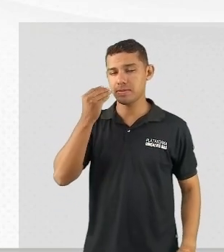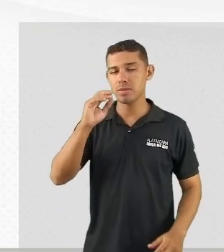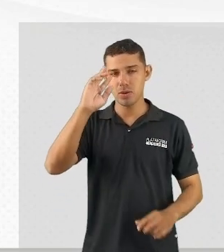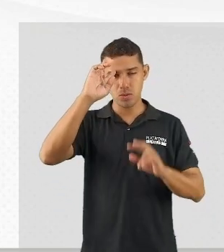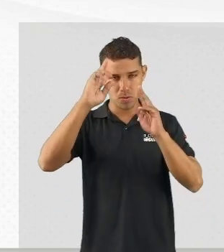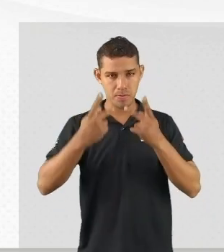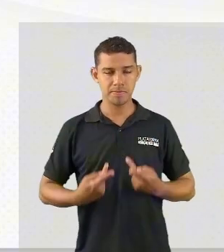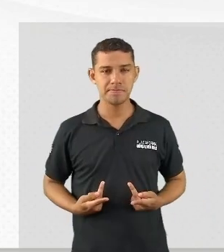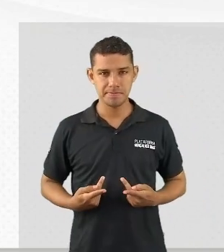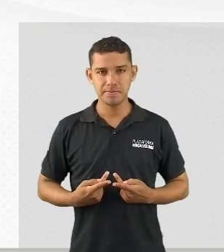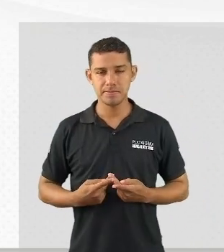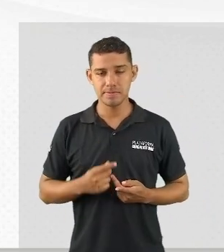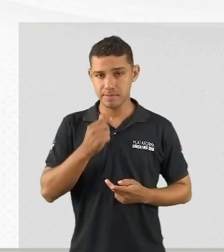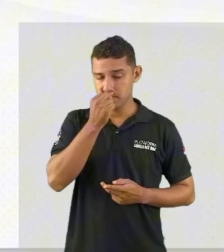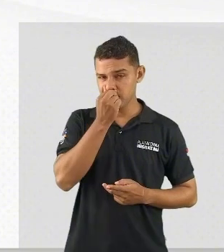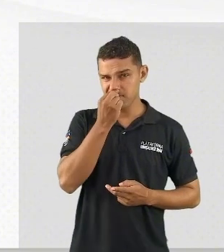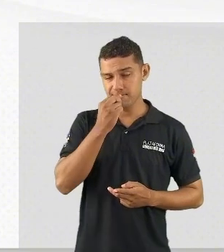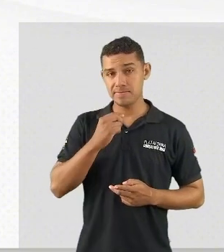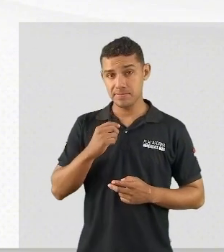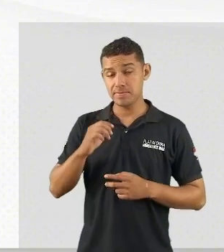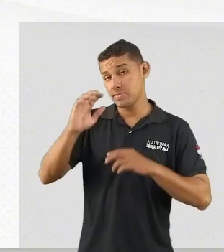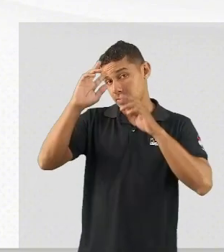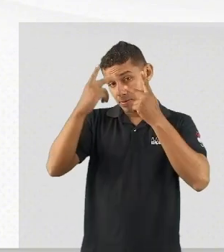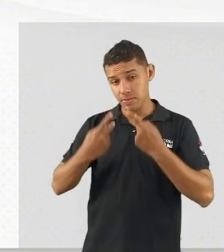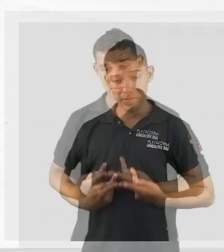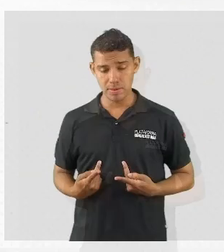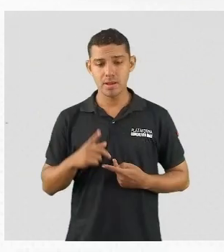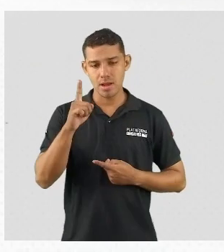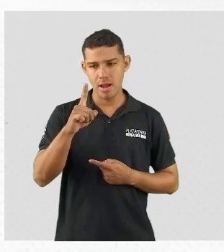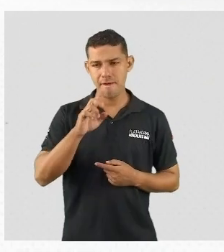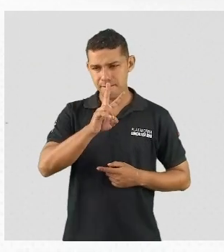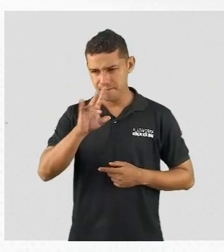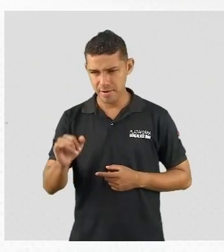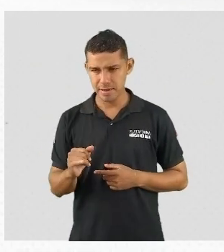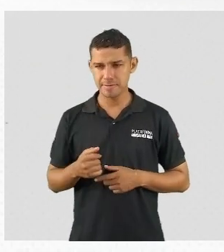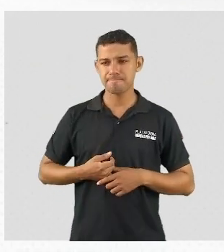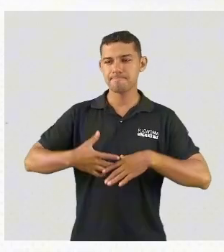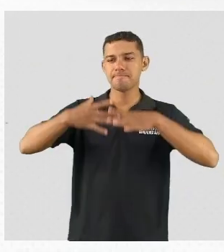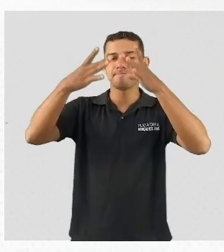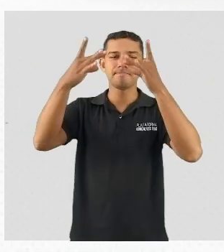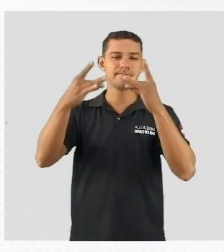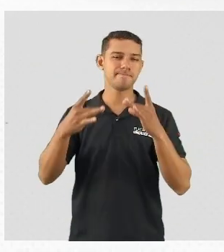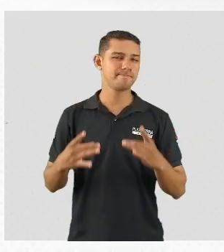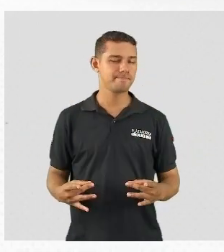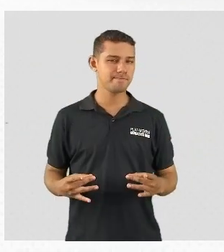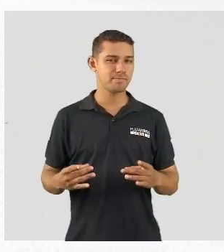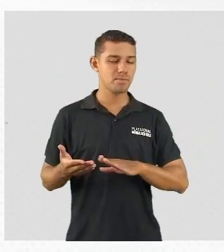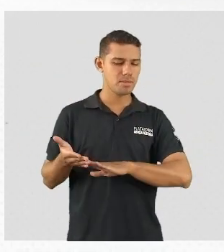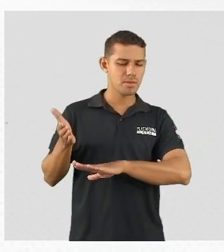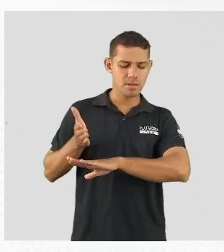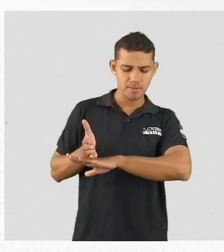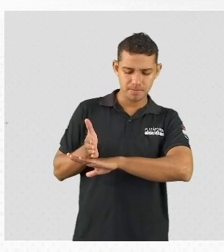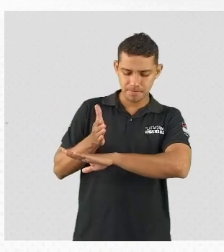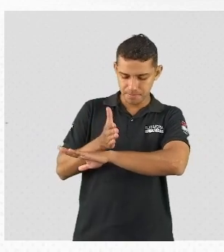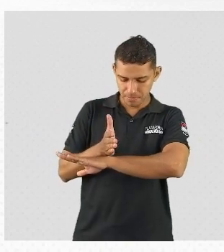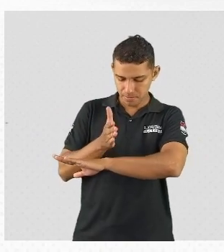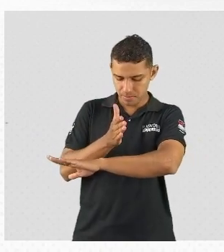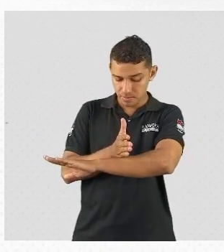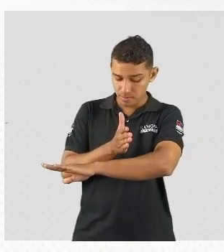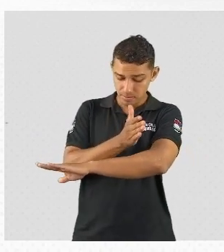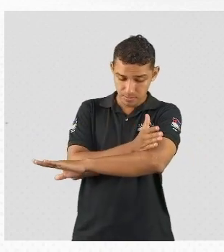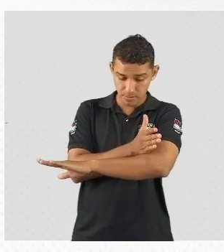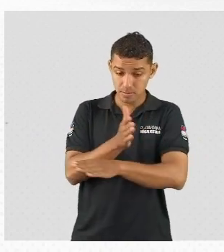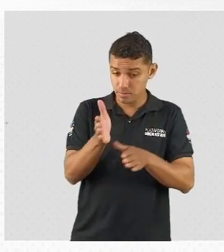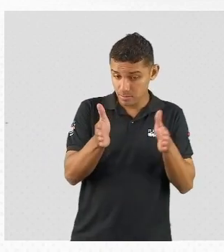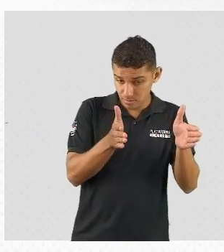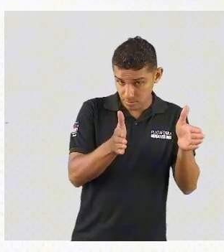humana. A experiência humana é que vai definir esses períodos, vamos dizer assim, esses momentos